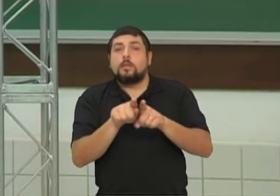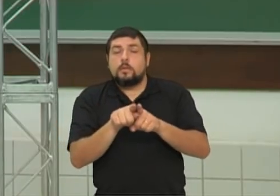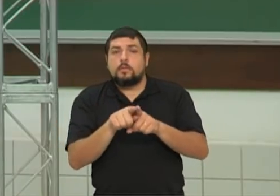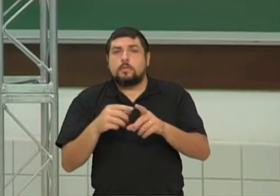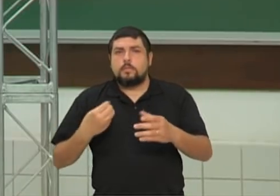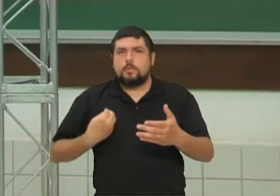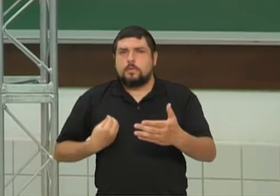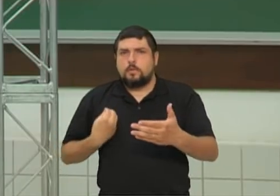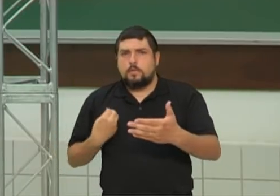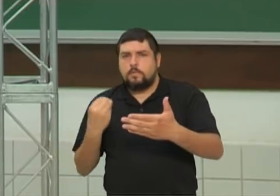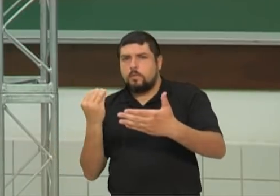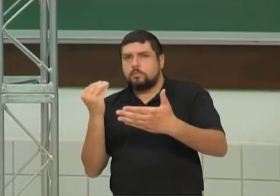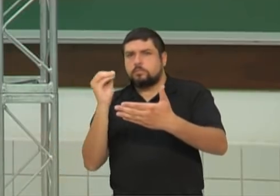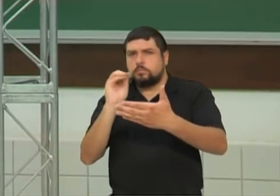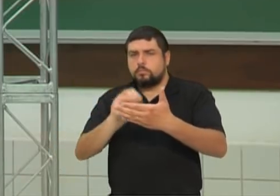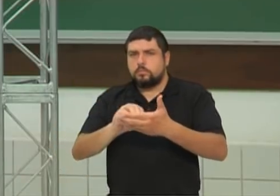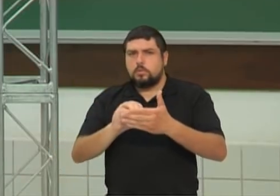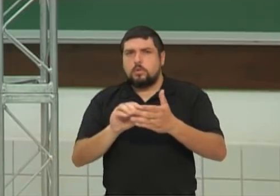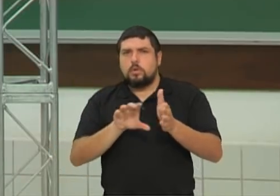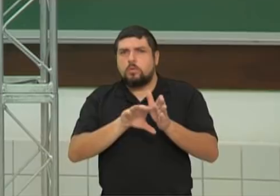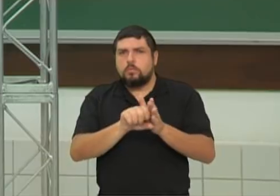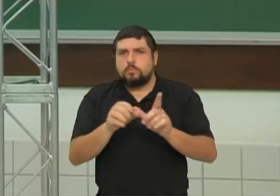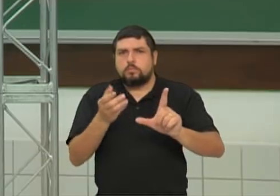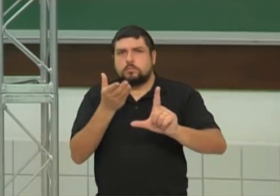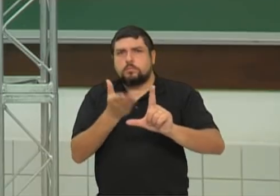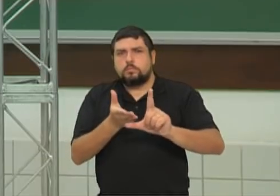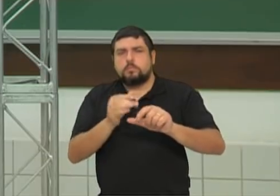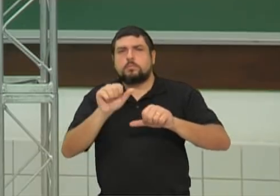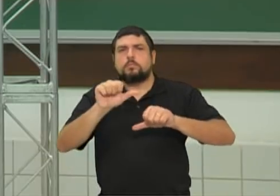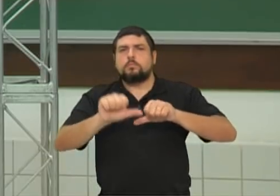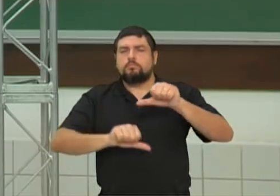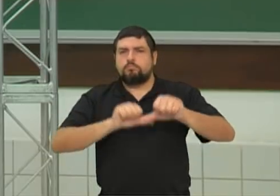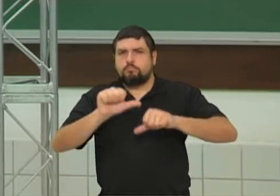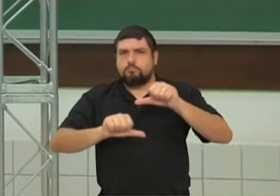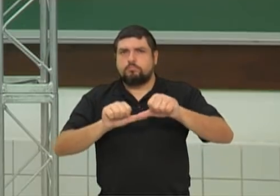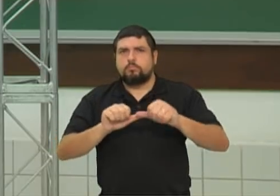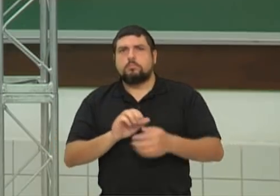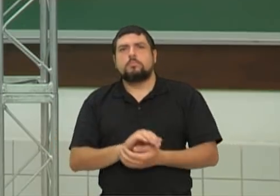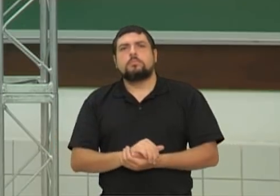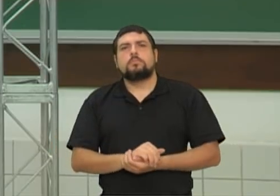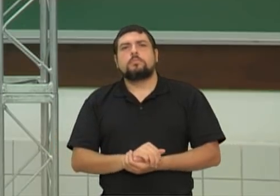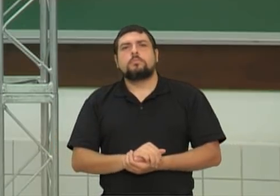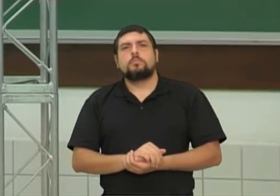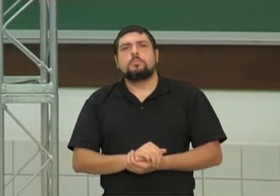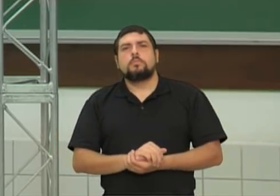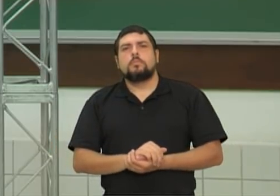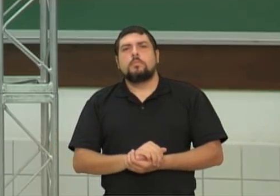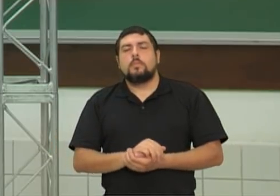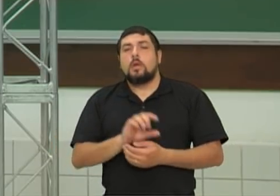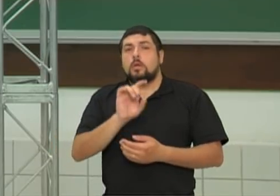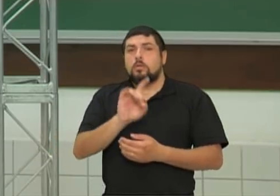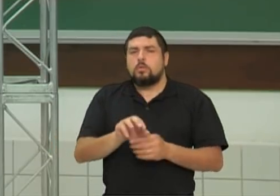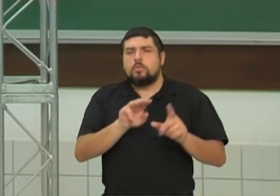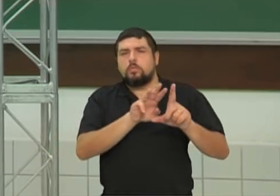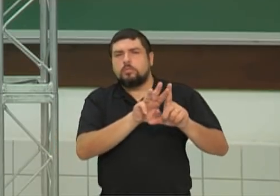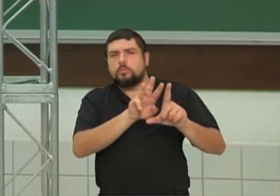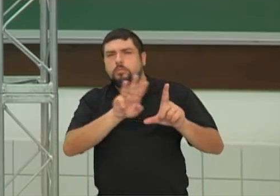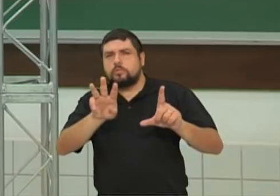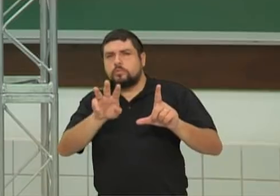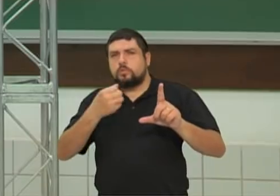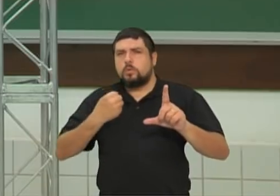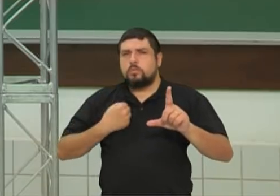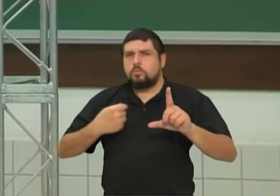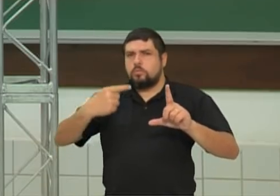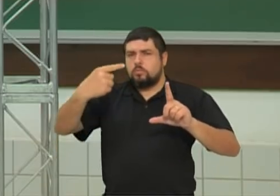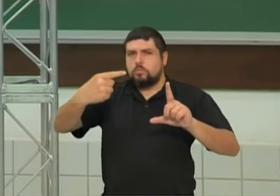de registro de frequência no Google Classroom. Basta clicar no número 1 da atividade obrigatória.